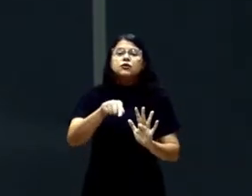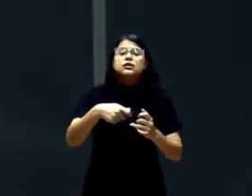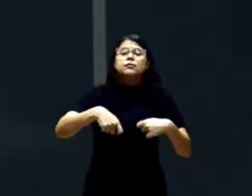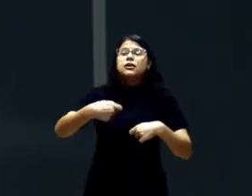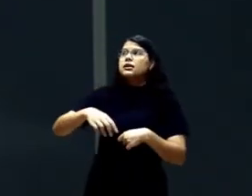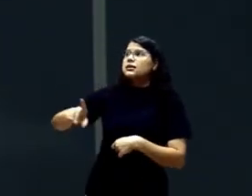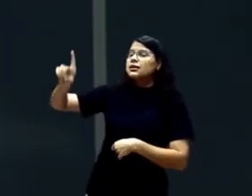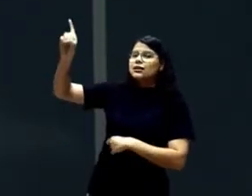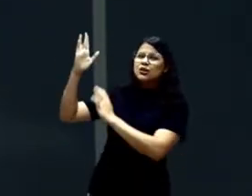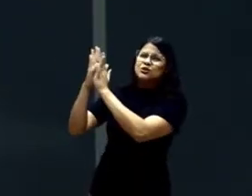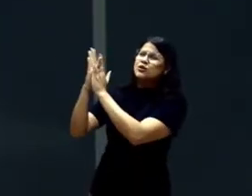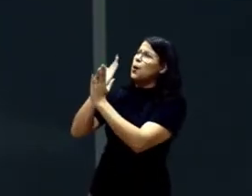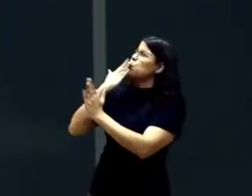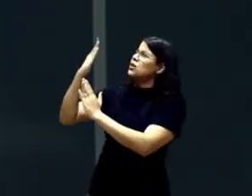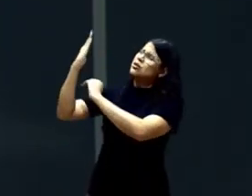porque